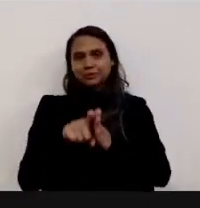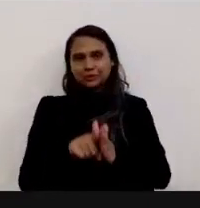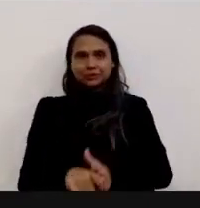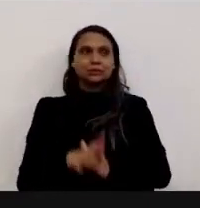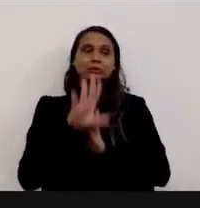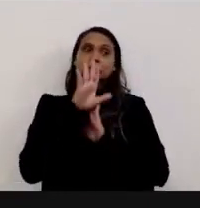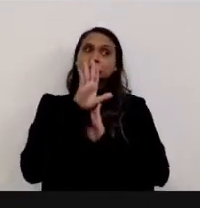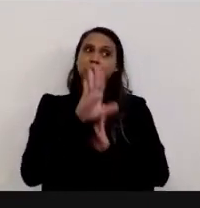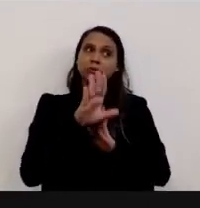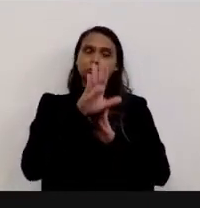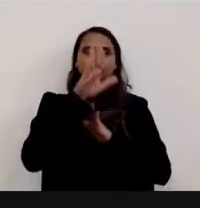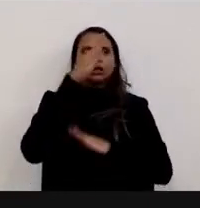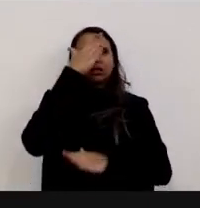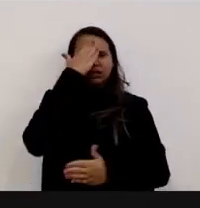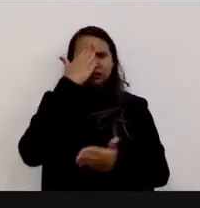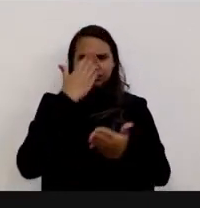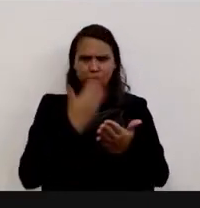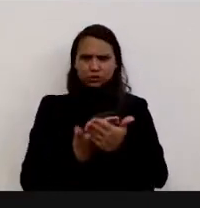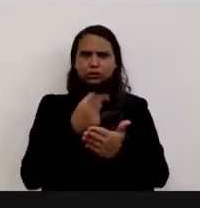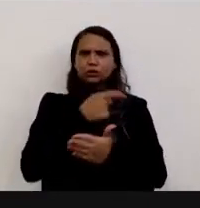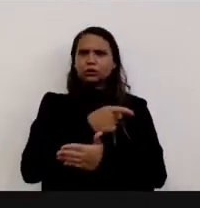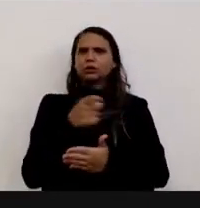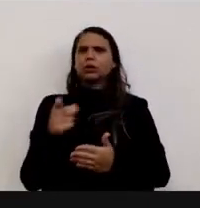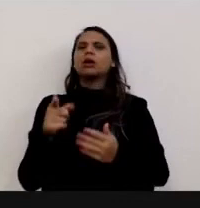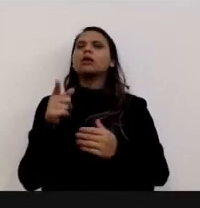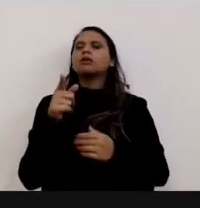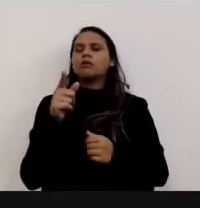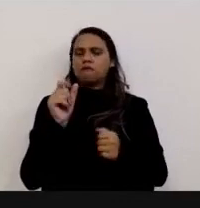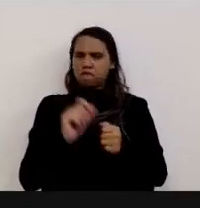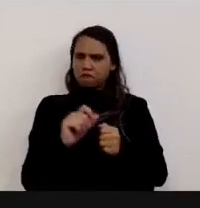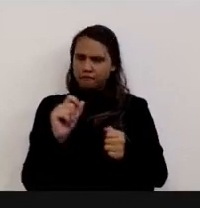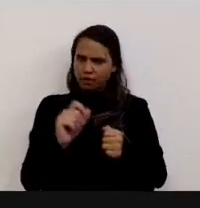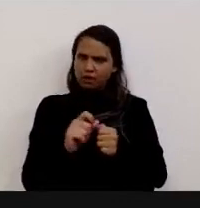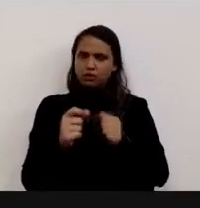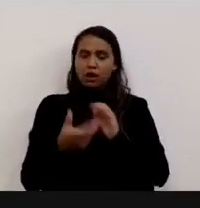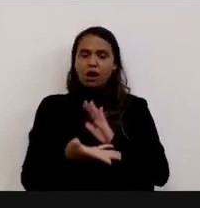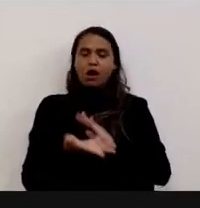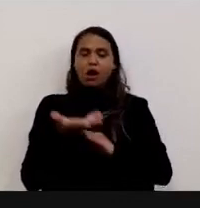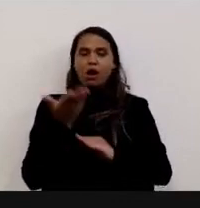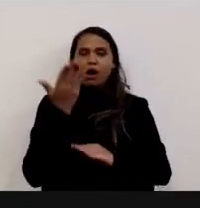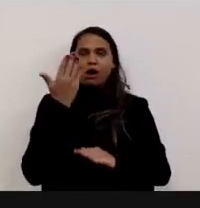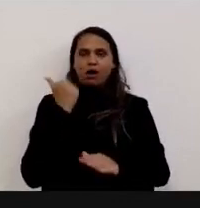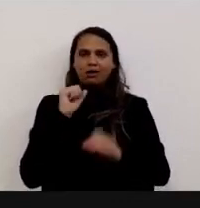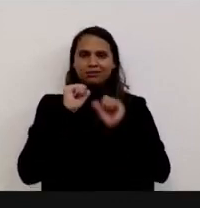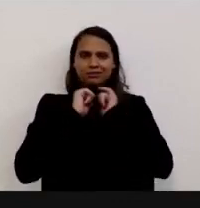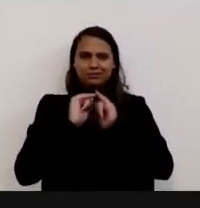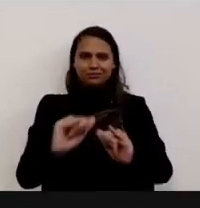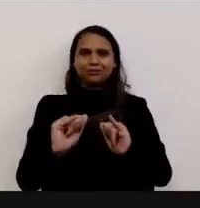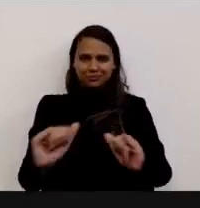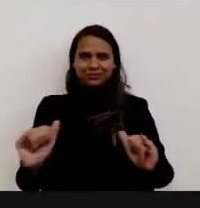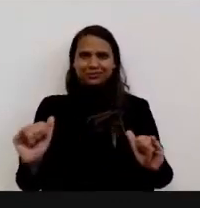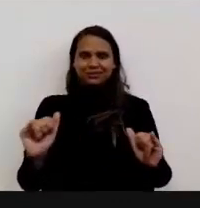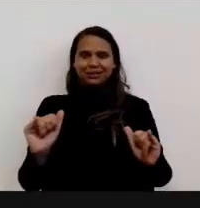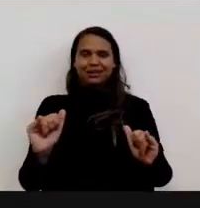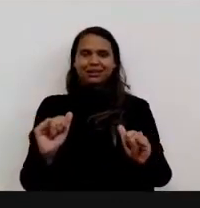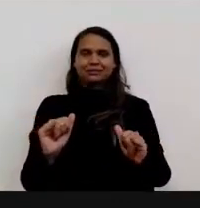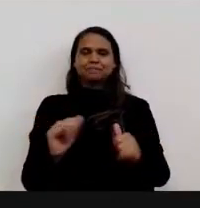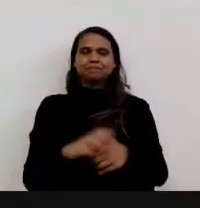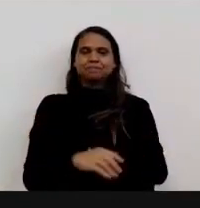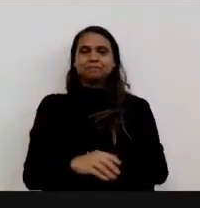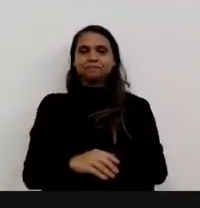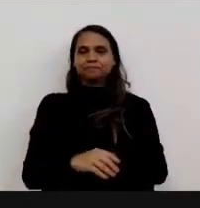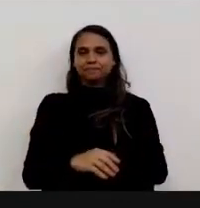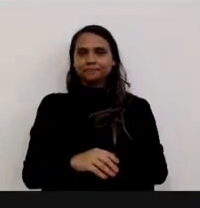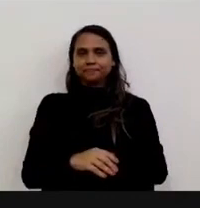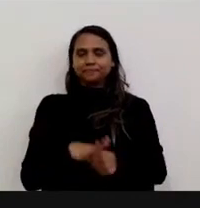façam alguns tratamentos antes de publicar, não sei dizer exatamente, mas